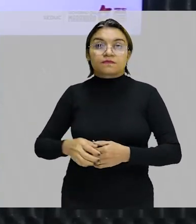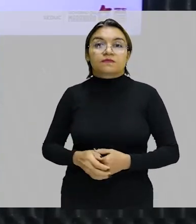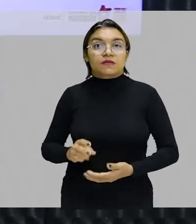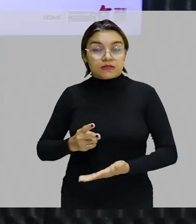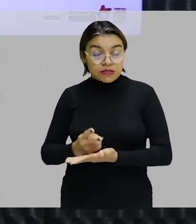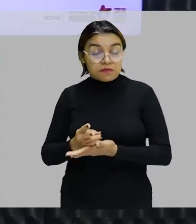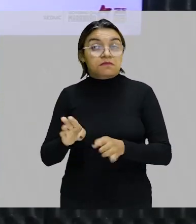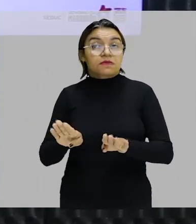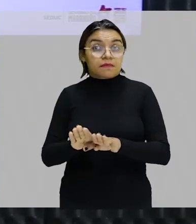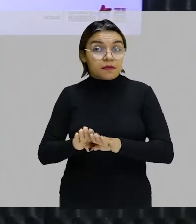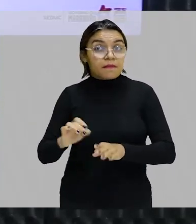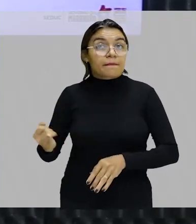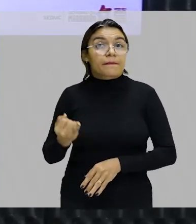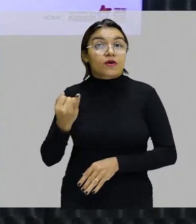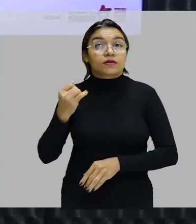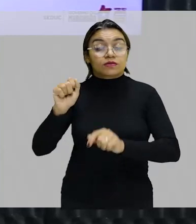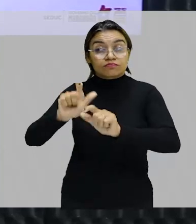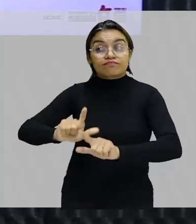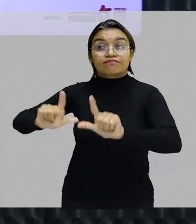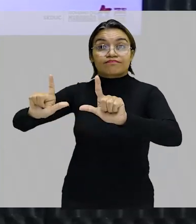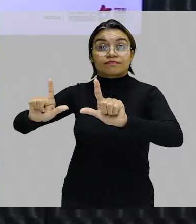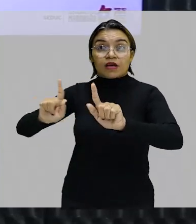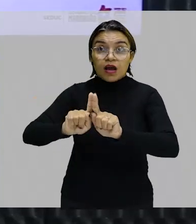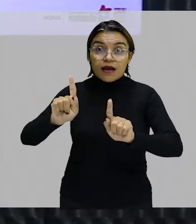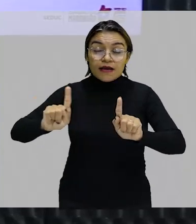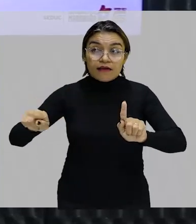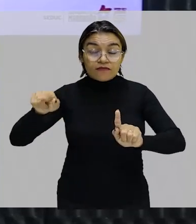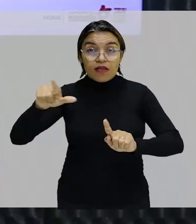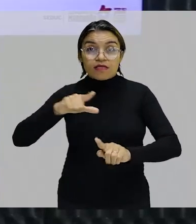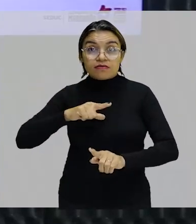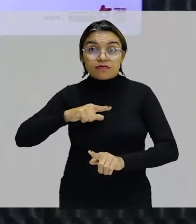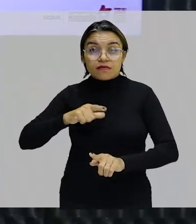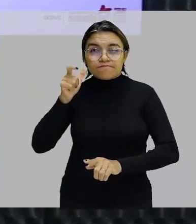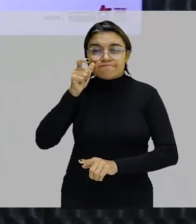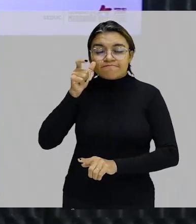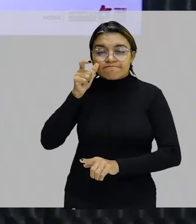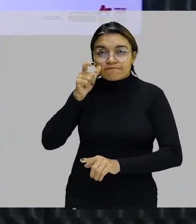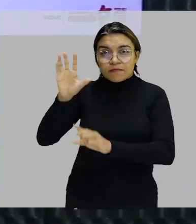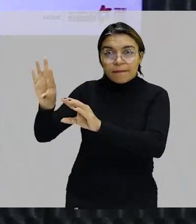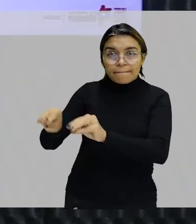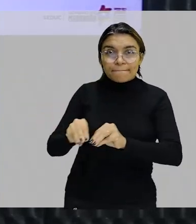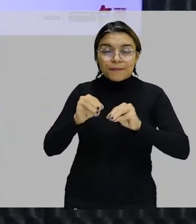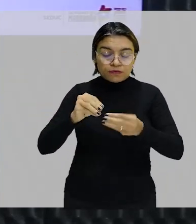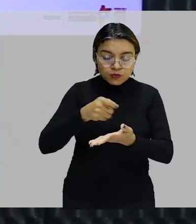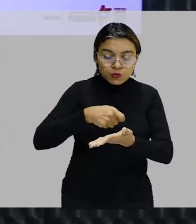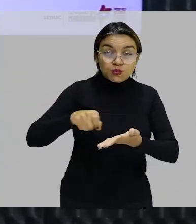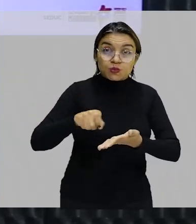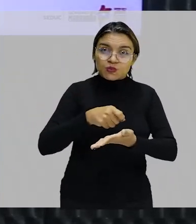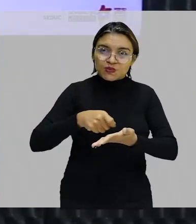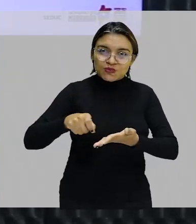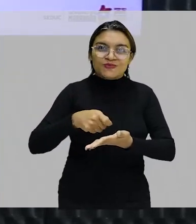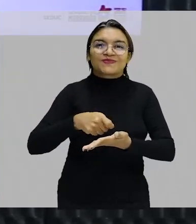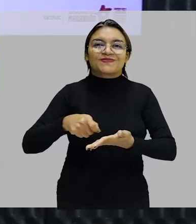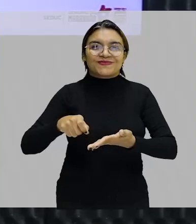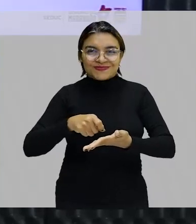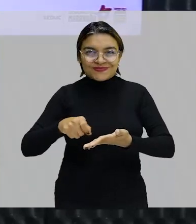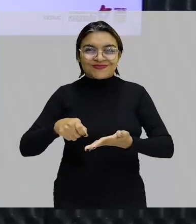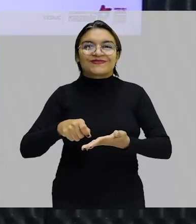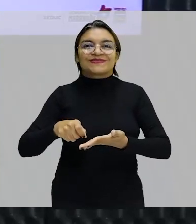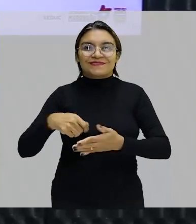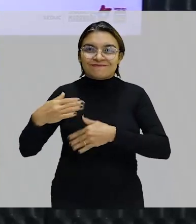possível, né, aquele gráfico, aquela tabela que chamar a sua atenção, printa a tela. Aí você vai passar essas informações para o seu caderno